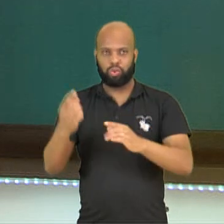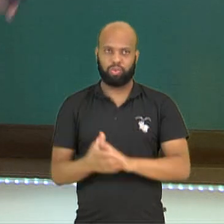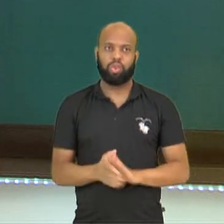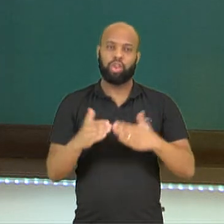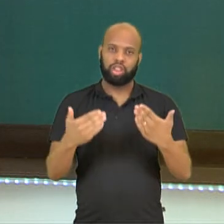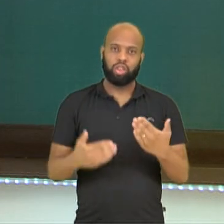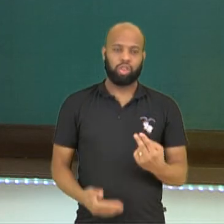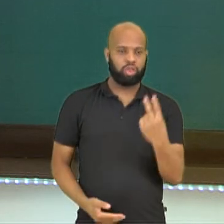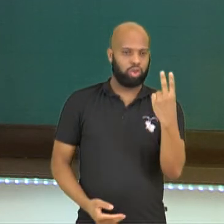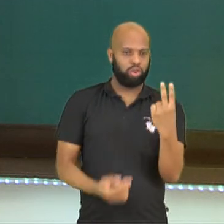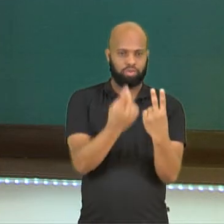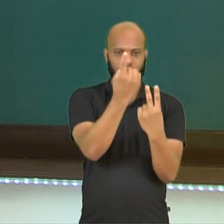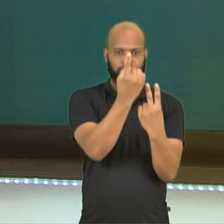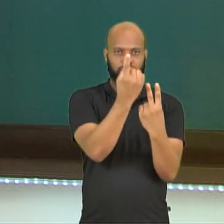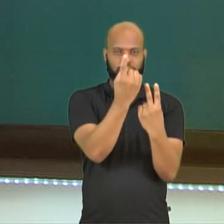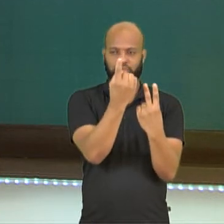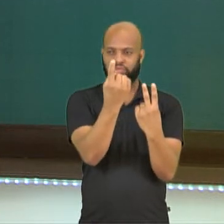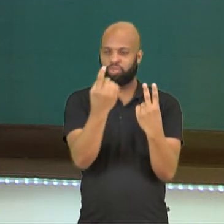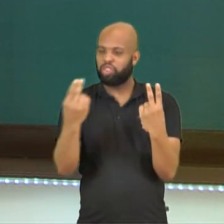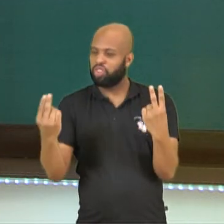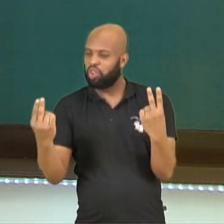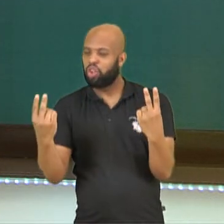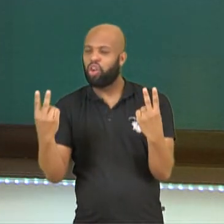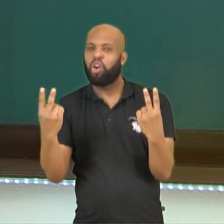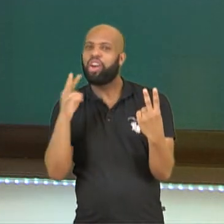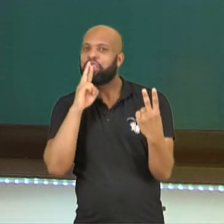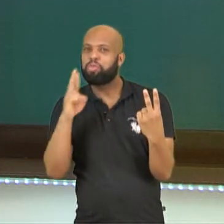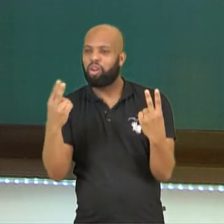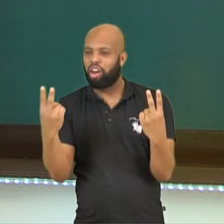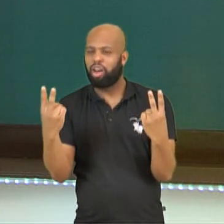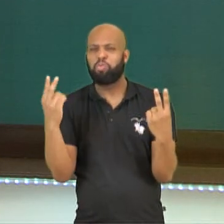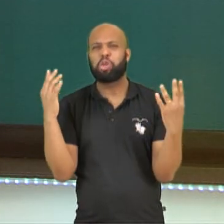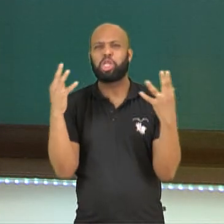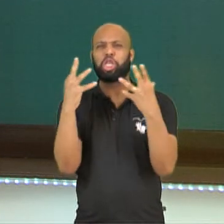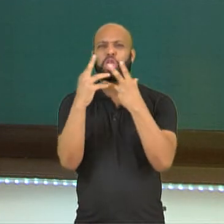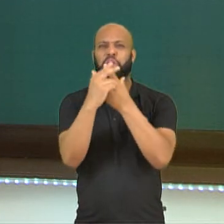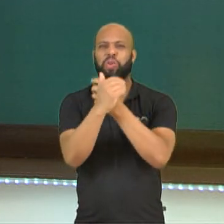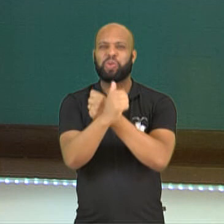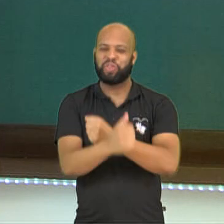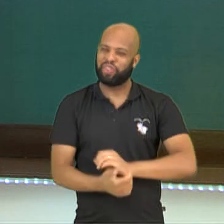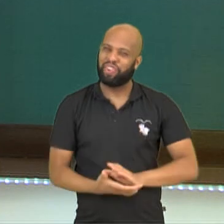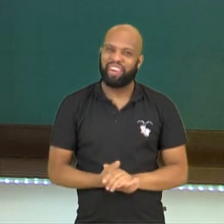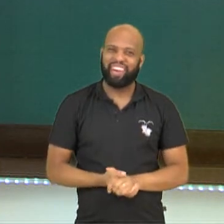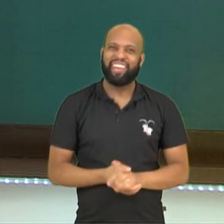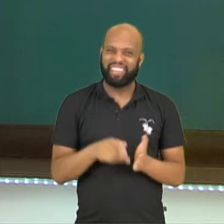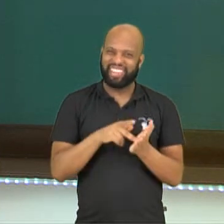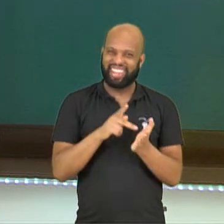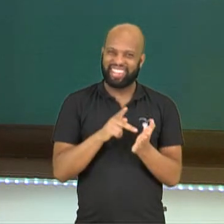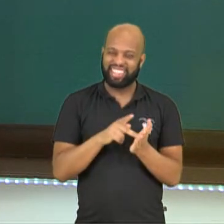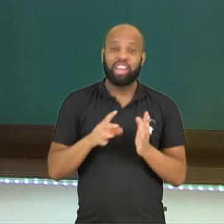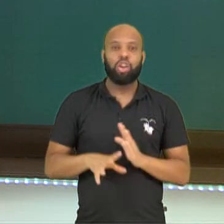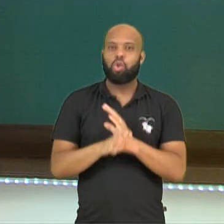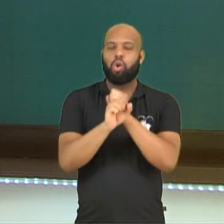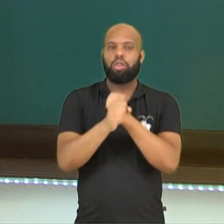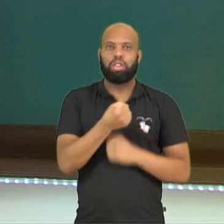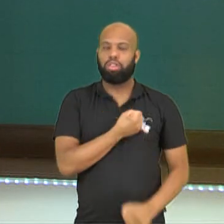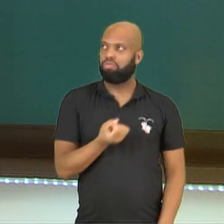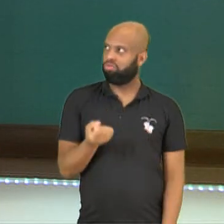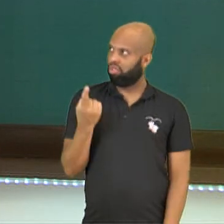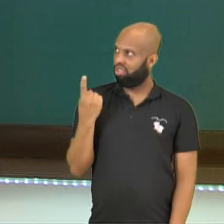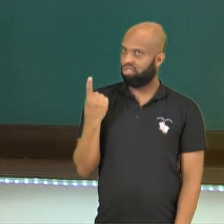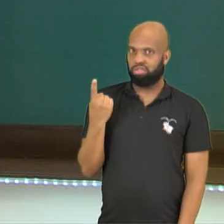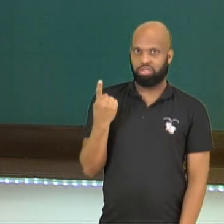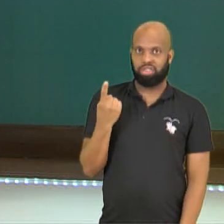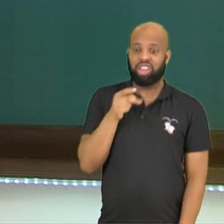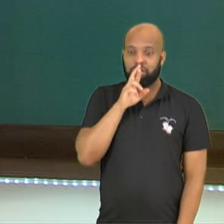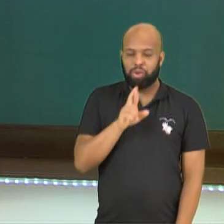elevado a 1 é o próprio 2. Olha como ficou lindo esse exercício, gente. Ficou lindo, uma conta, uns números bem estranhos e no final